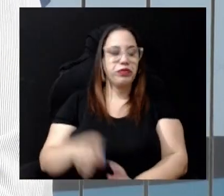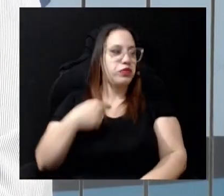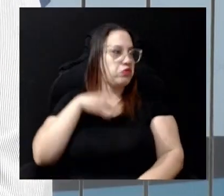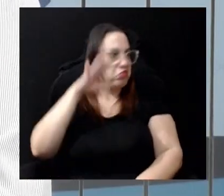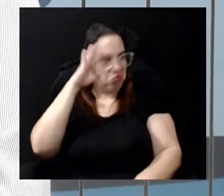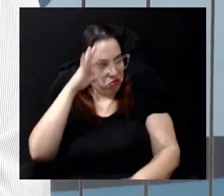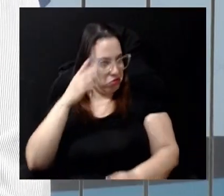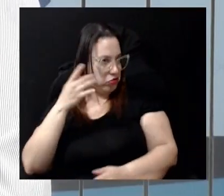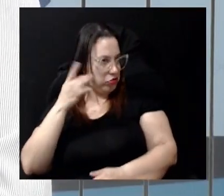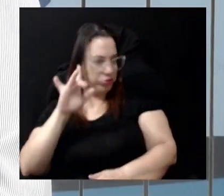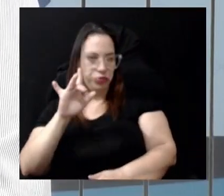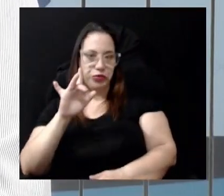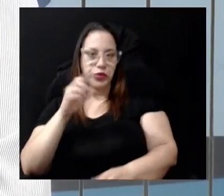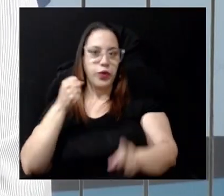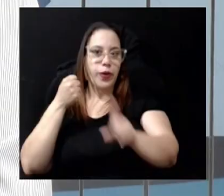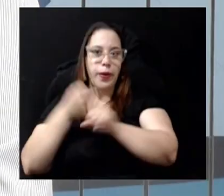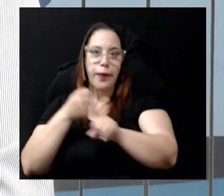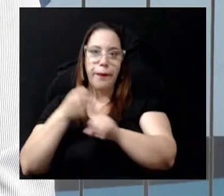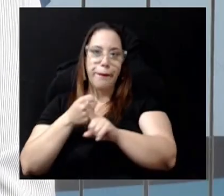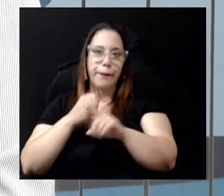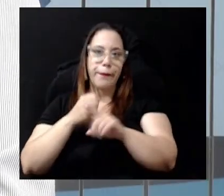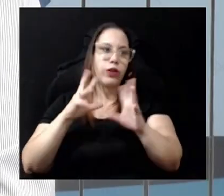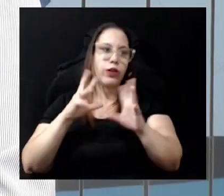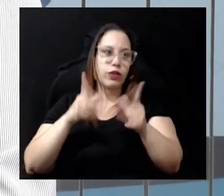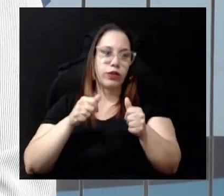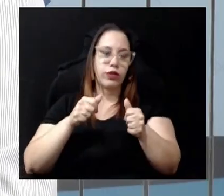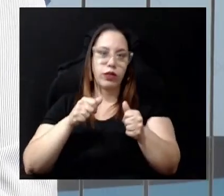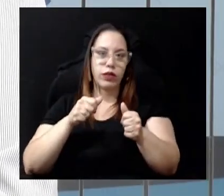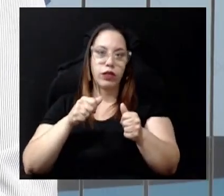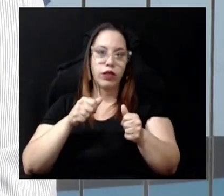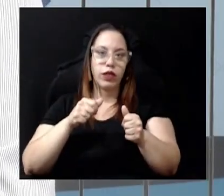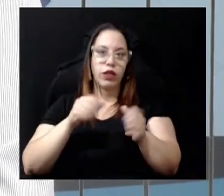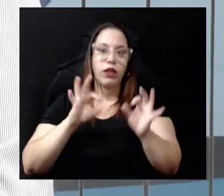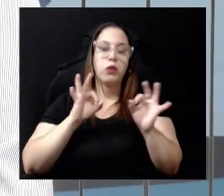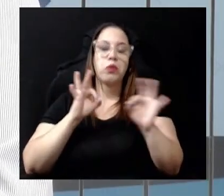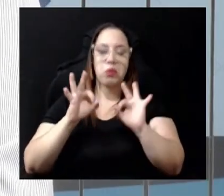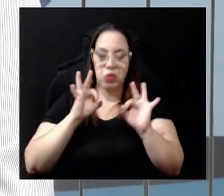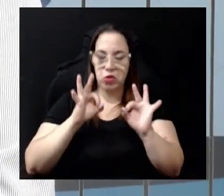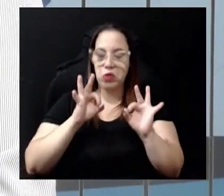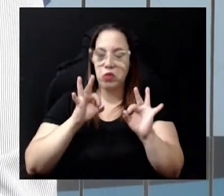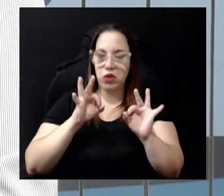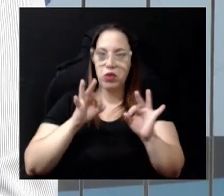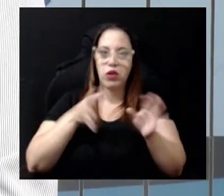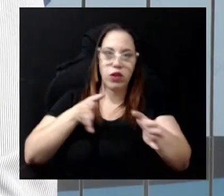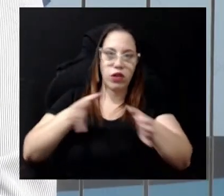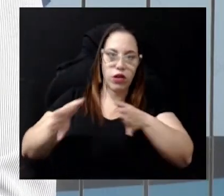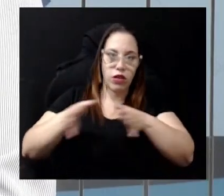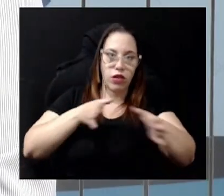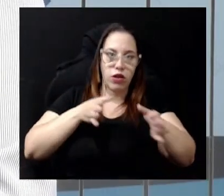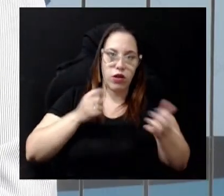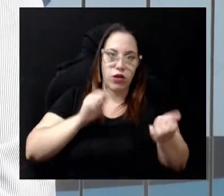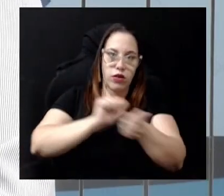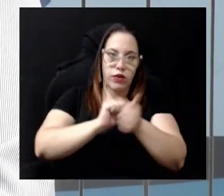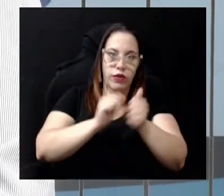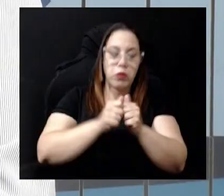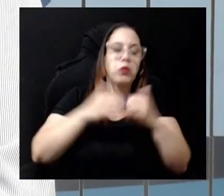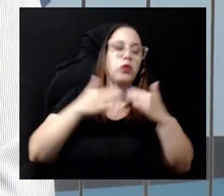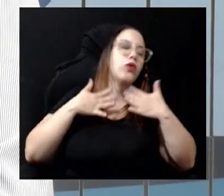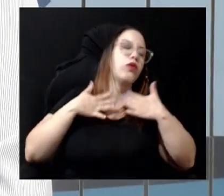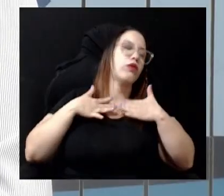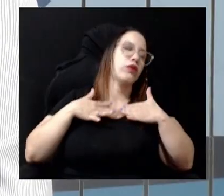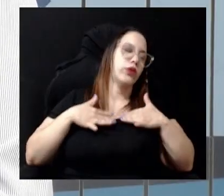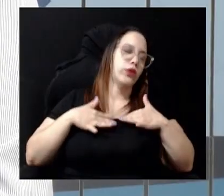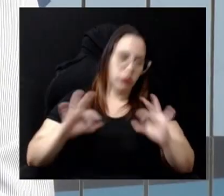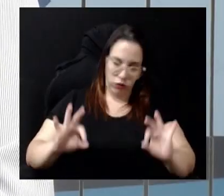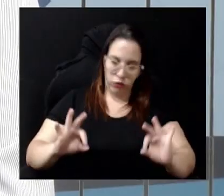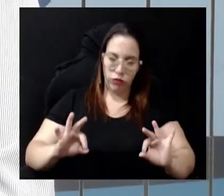impacto, mas todo ele poderia ser muito bem gerenciado e poderia ser assimilado com muita tranquilidade, desde que a